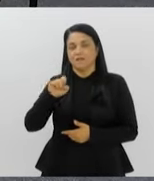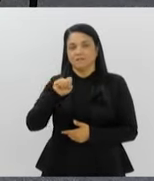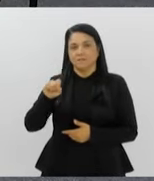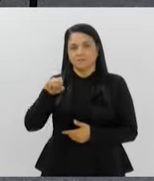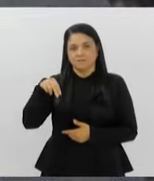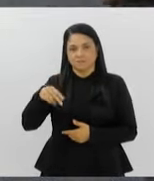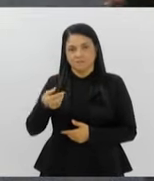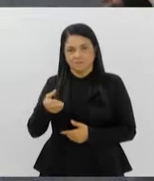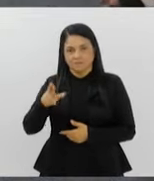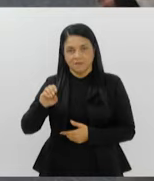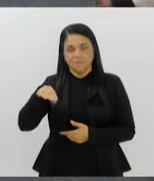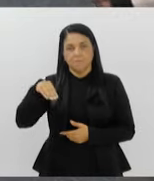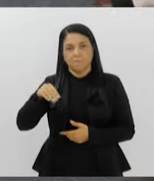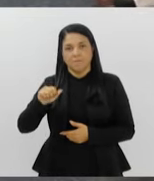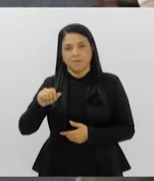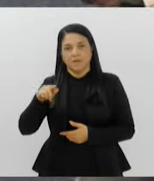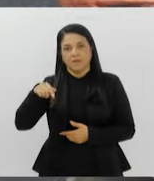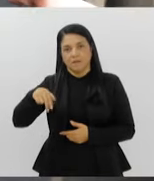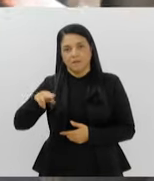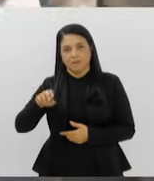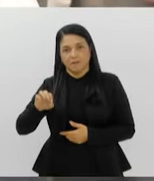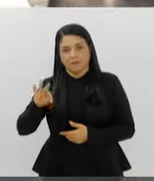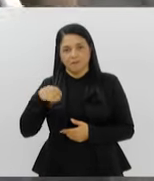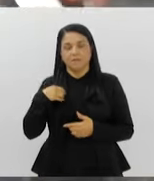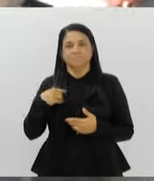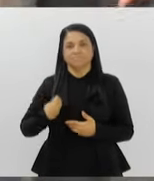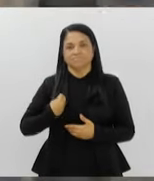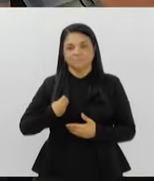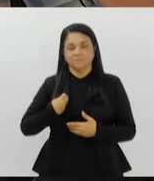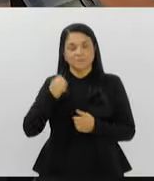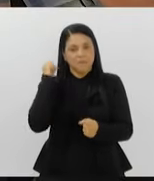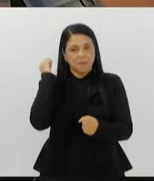e basta de trabalho análogo à escravidão.